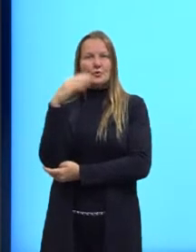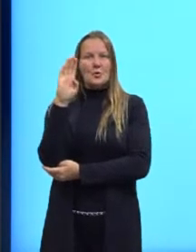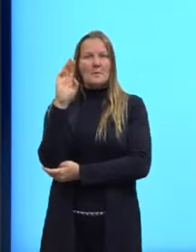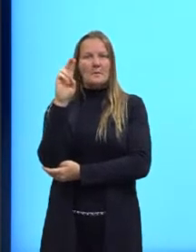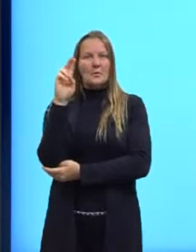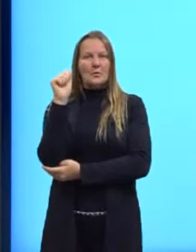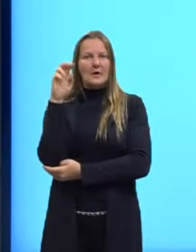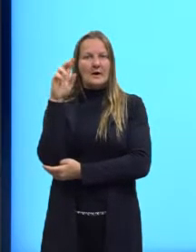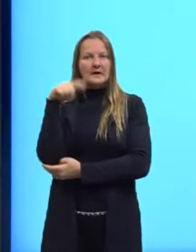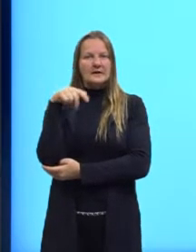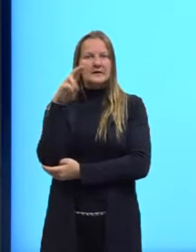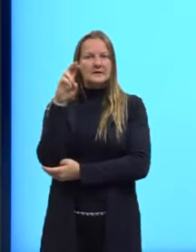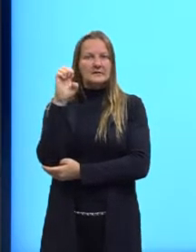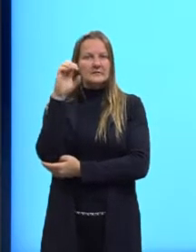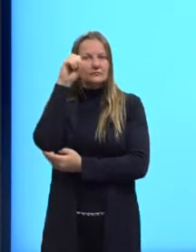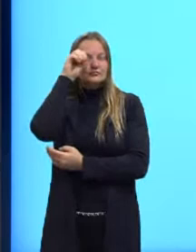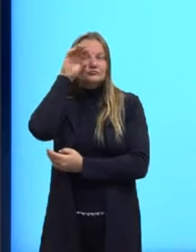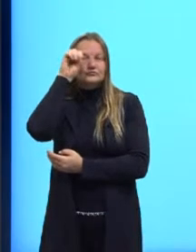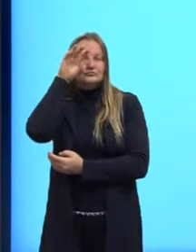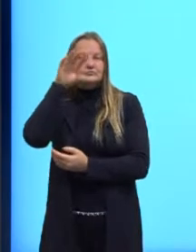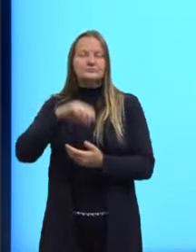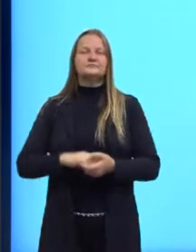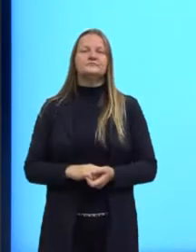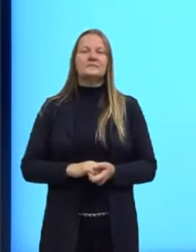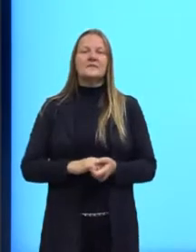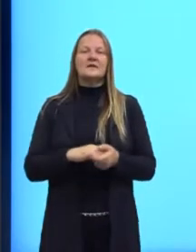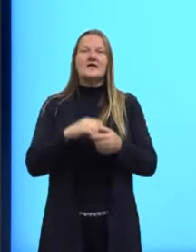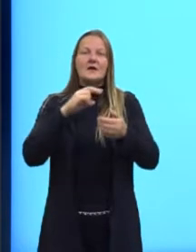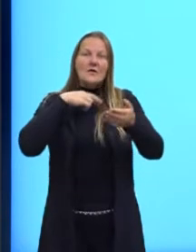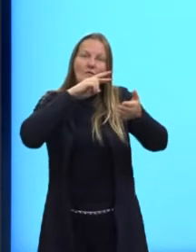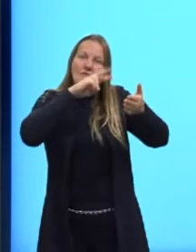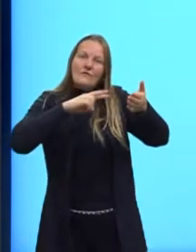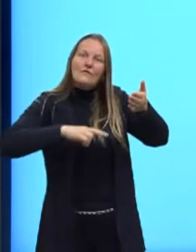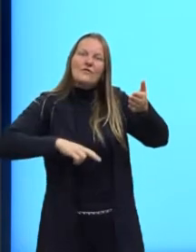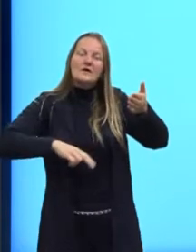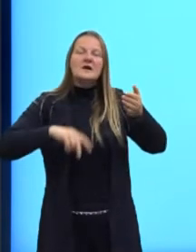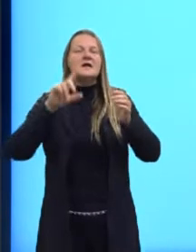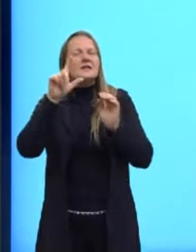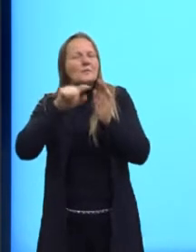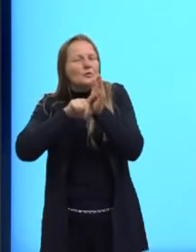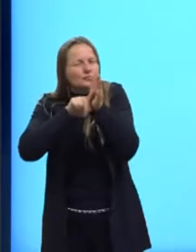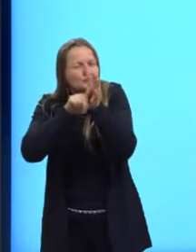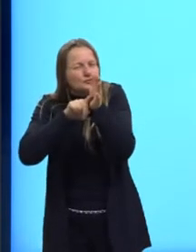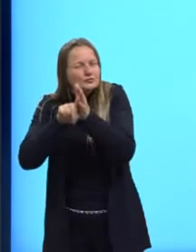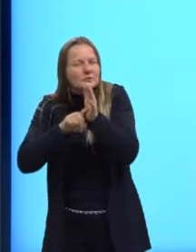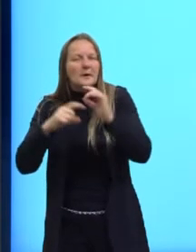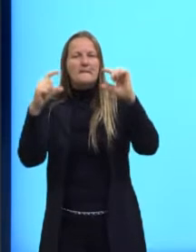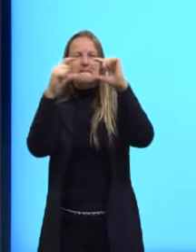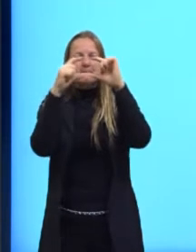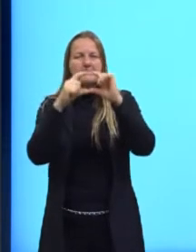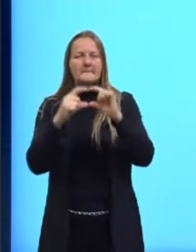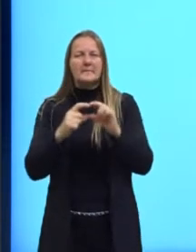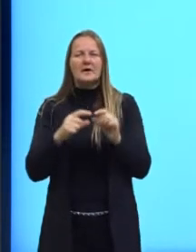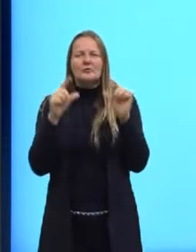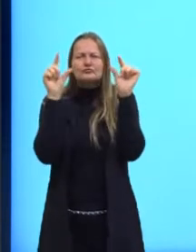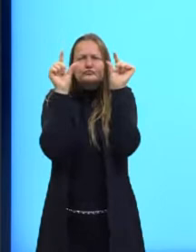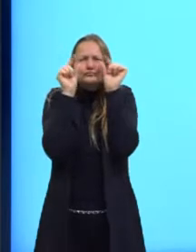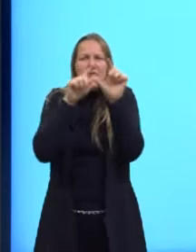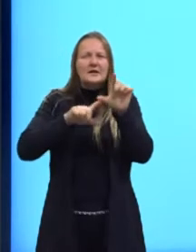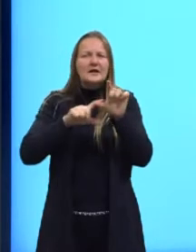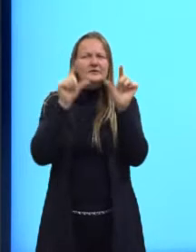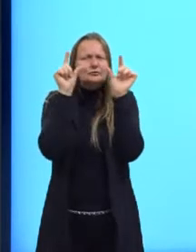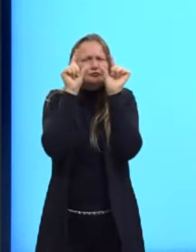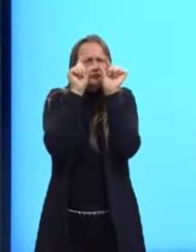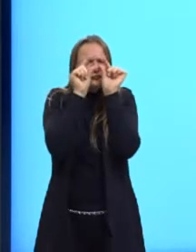música eu vou ler a letra com vocês e depois então a gente vai fazer essa análise eu sei que letra tá pequenininha tá